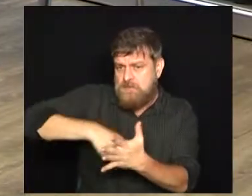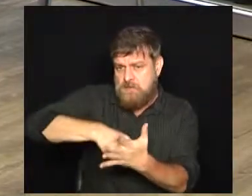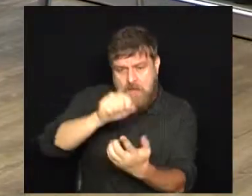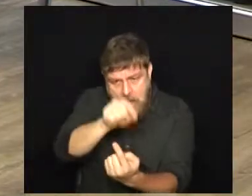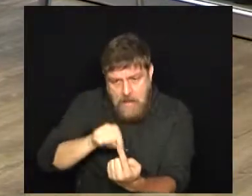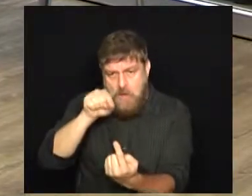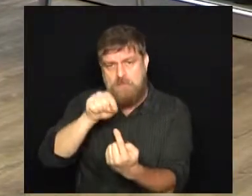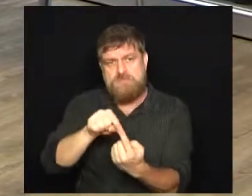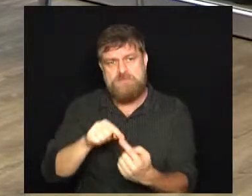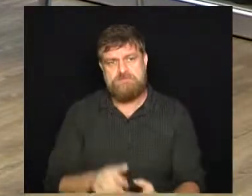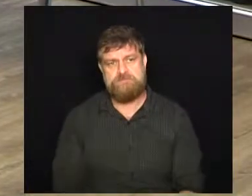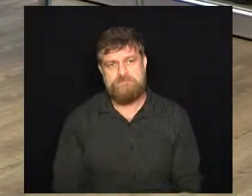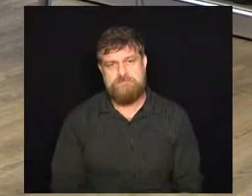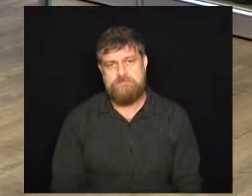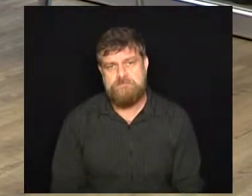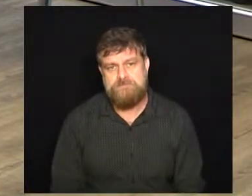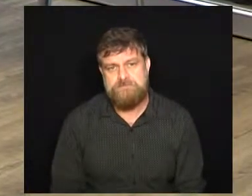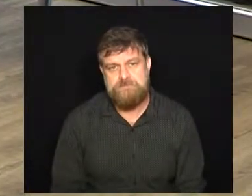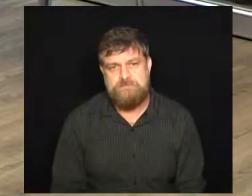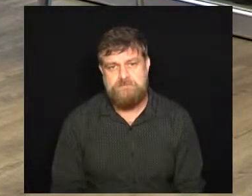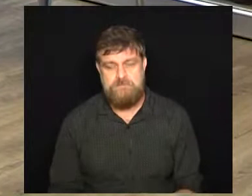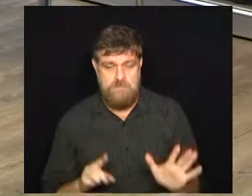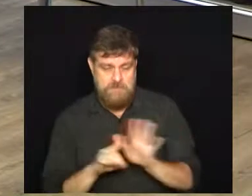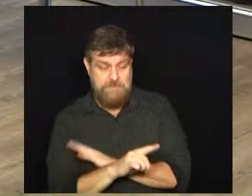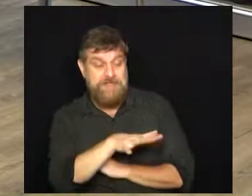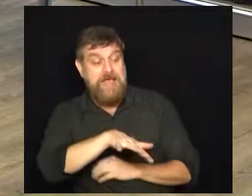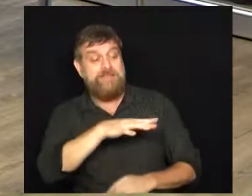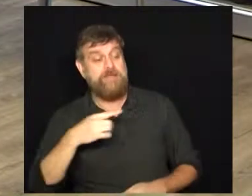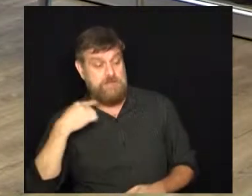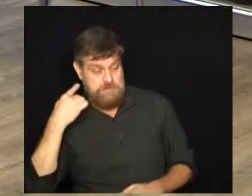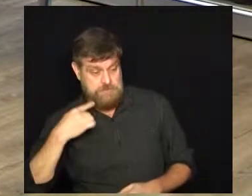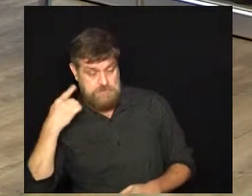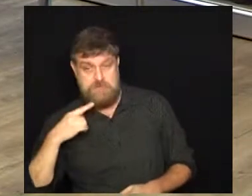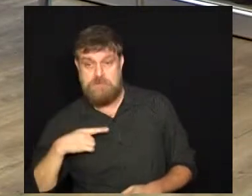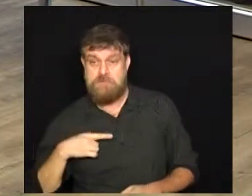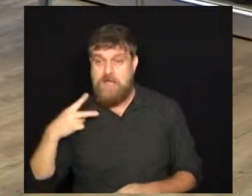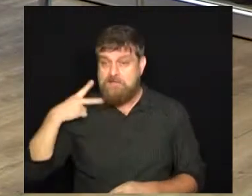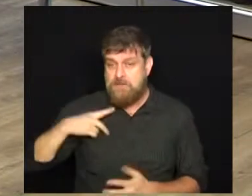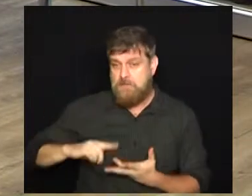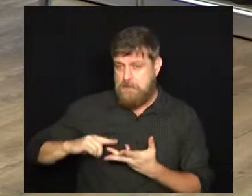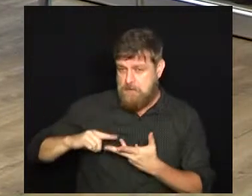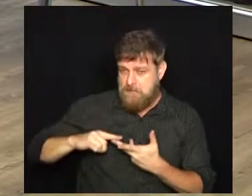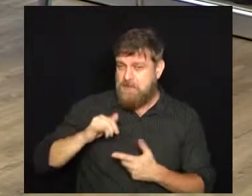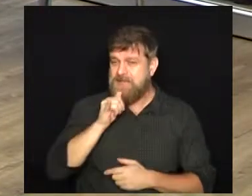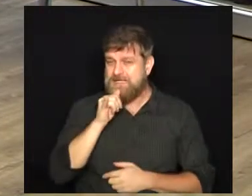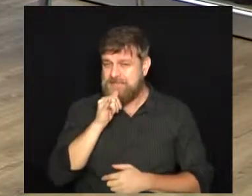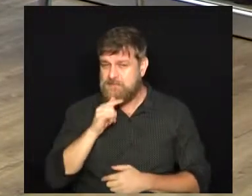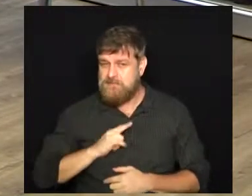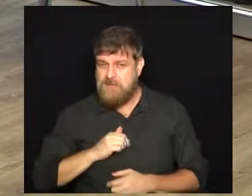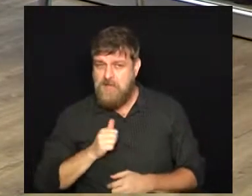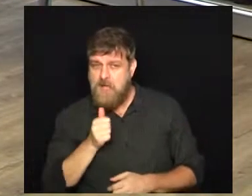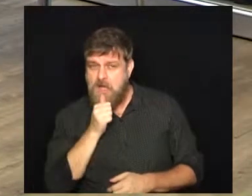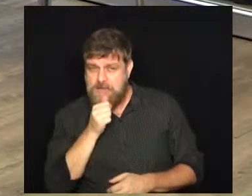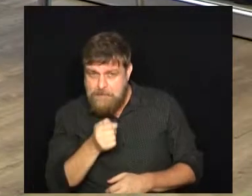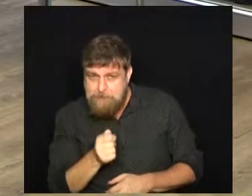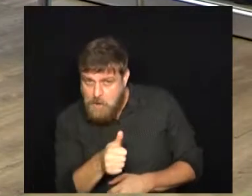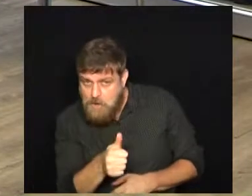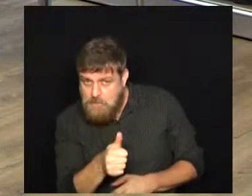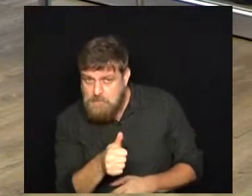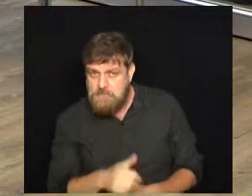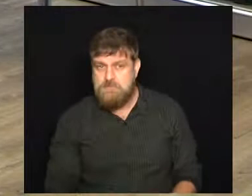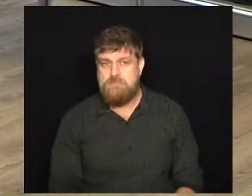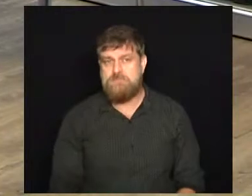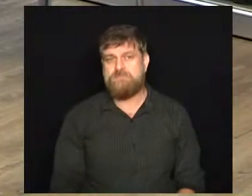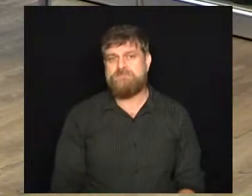a norma, né? Fábia, na área do direito, aí até a vereadora deu alguns exemplos, mas ainda é muito pouco. É